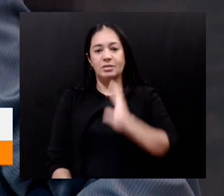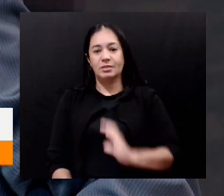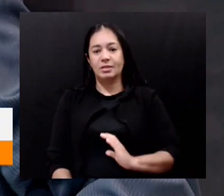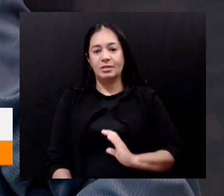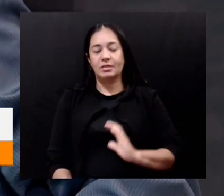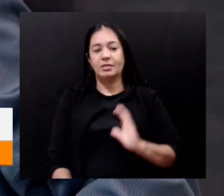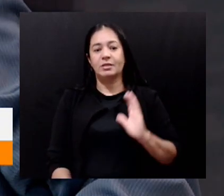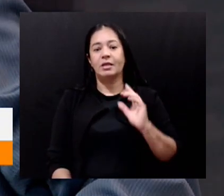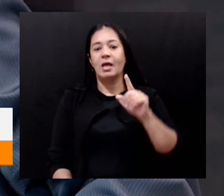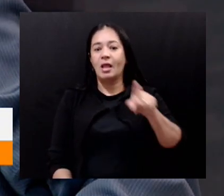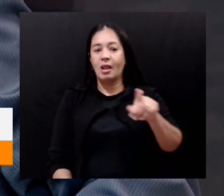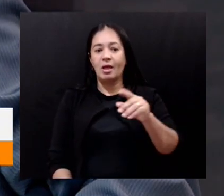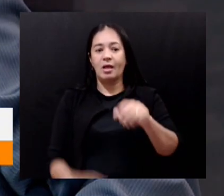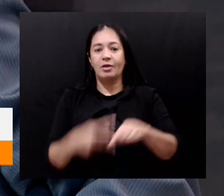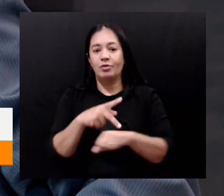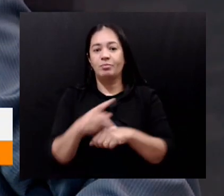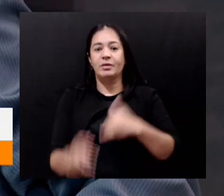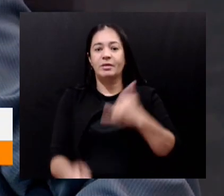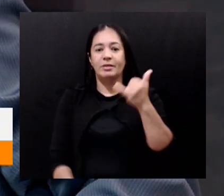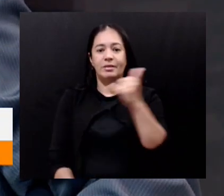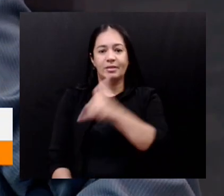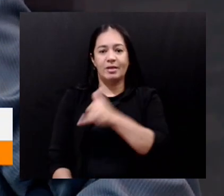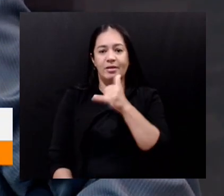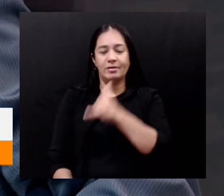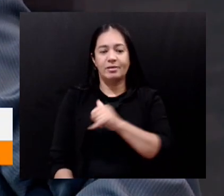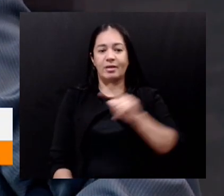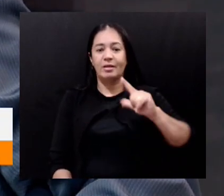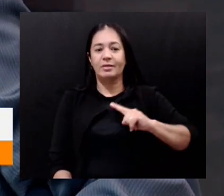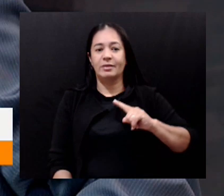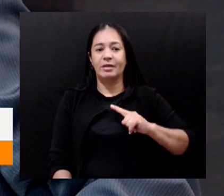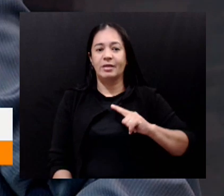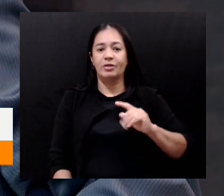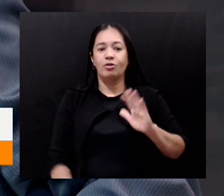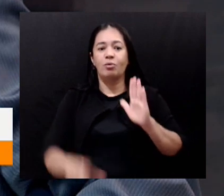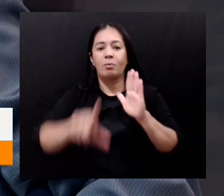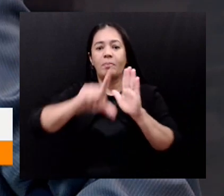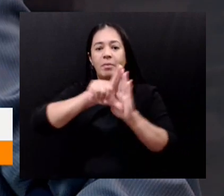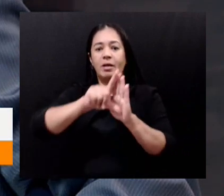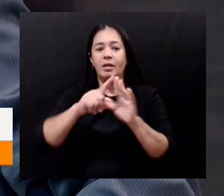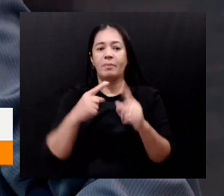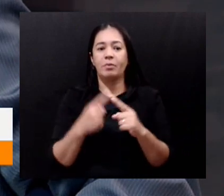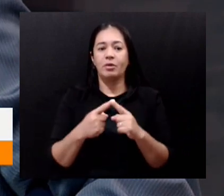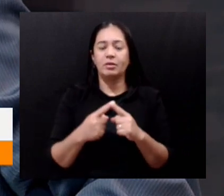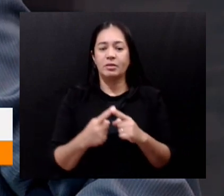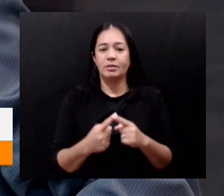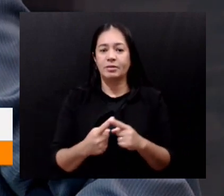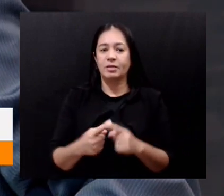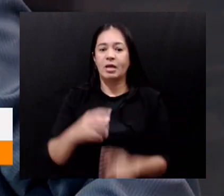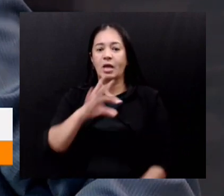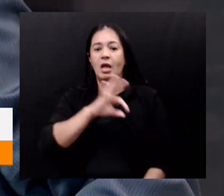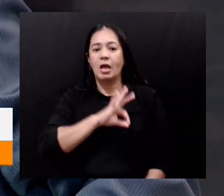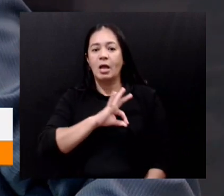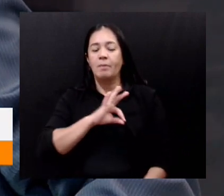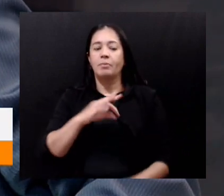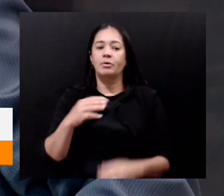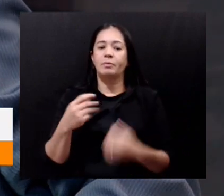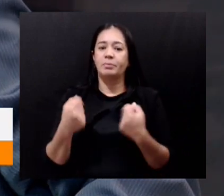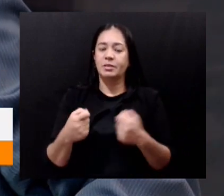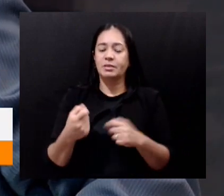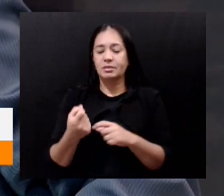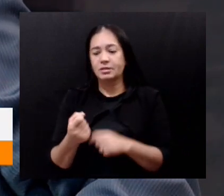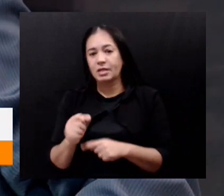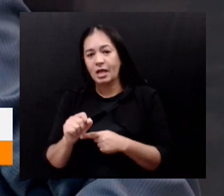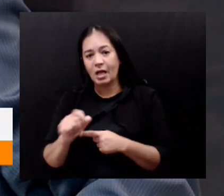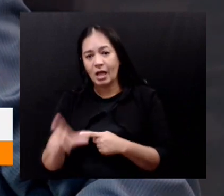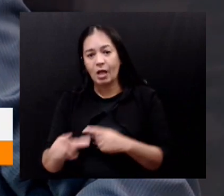sobre residência. A residência na Itália é uma coisa muito séria, né, tem que ser comprovada pela polícia municipal, você tem que alugar um imóvel, você tem que